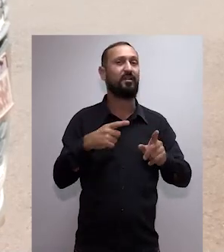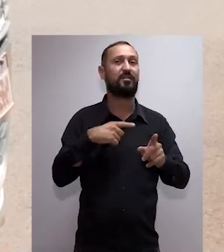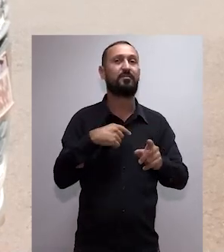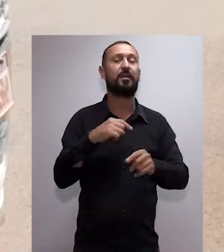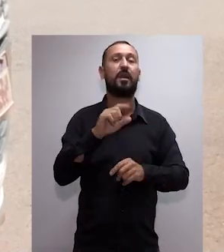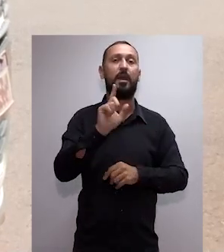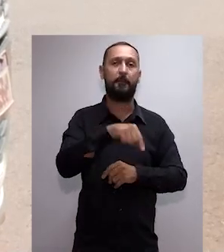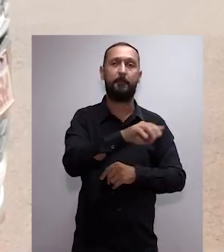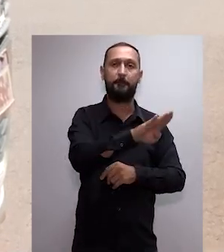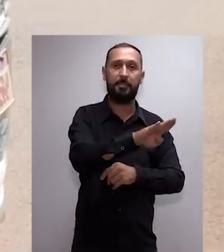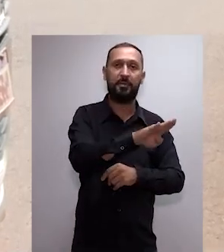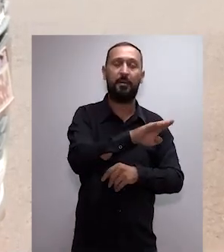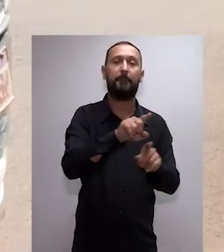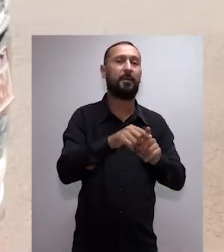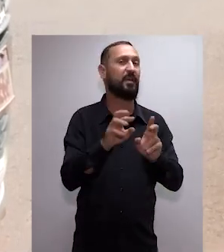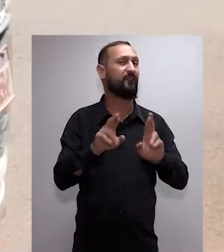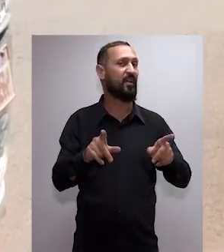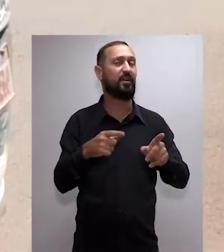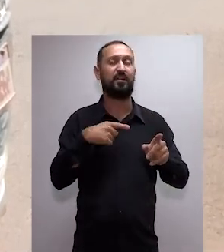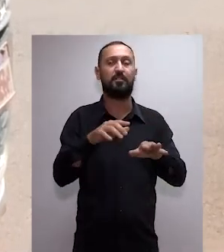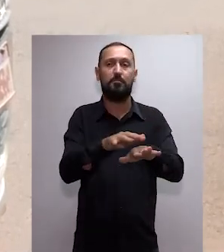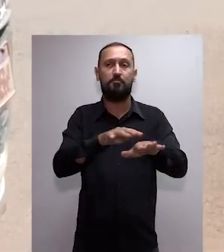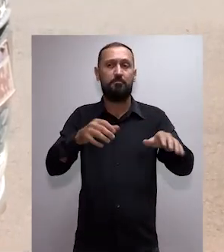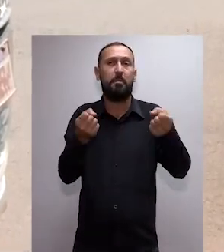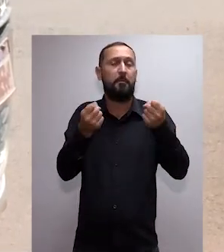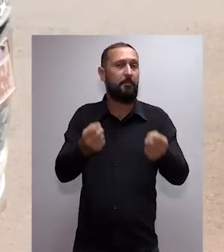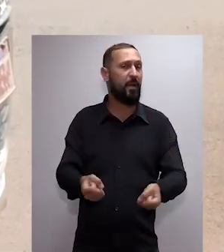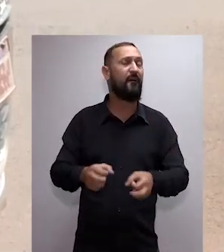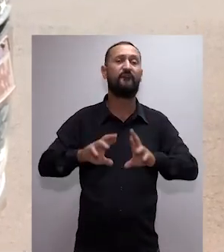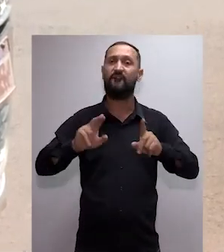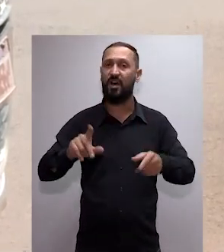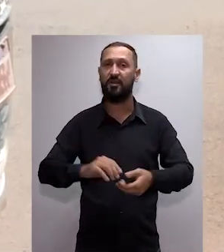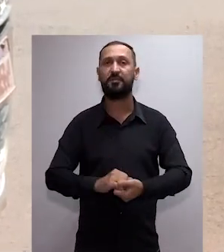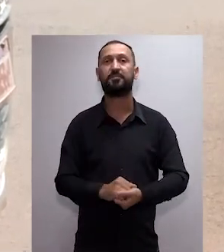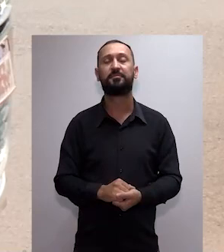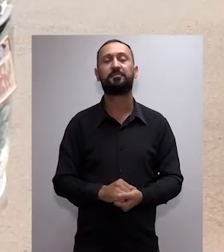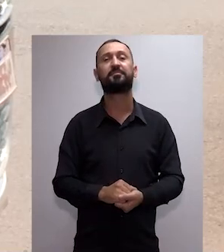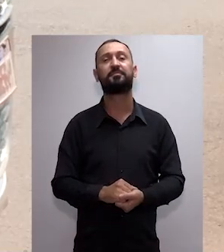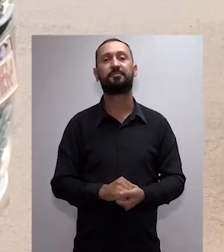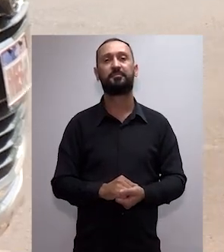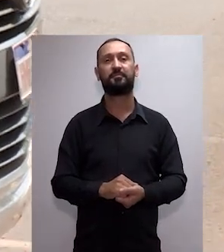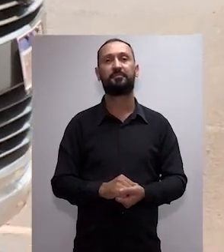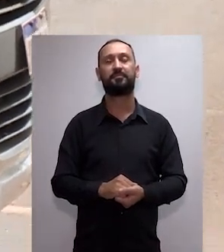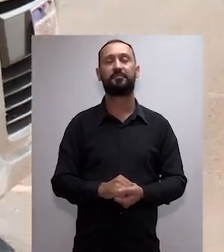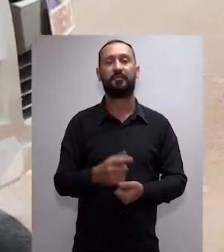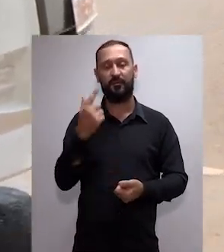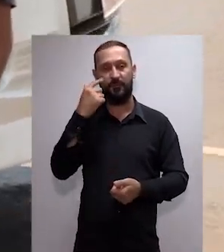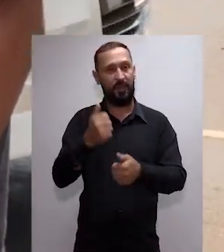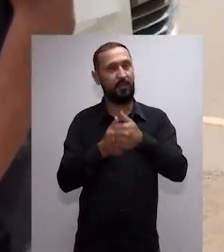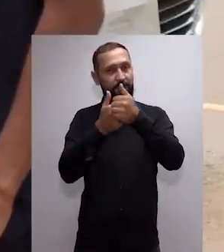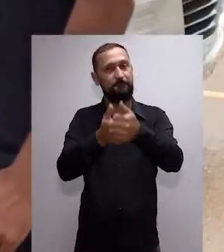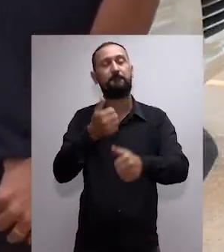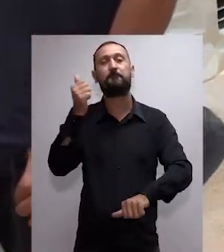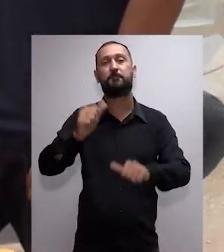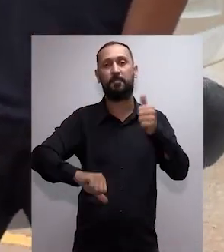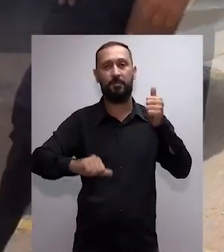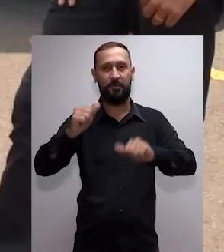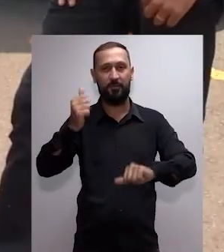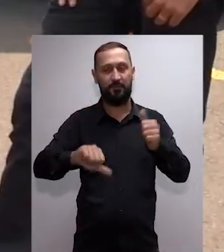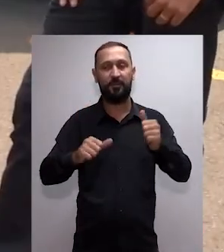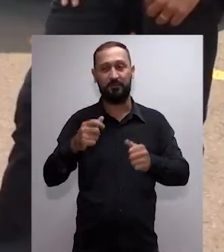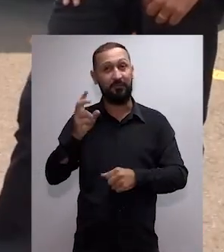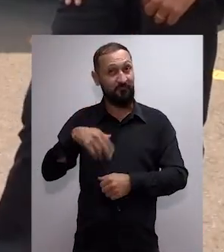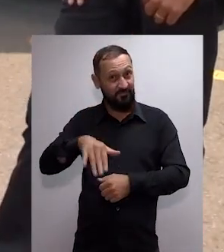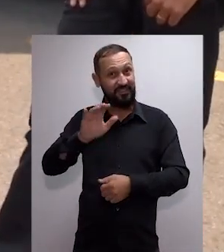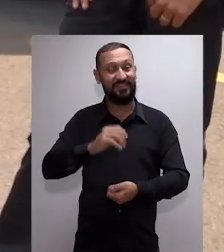Ela é categoria B, só que não é a mesma coisa. O tamanho, o peso influencia em tudo. Show de bola. A gente vai continuar aqui acompanhando as avaliações, né?